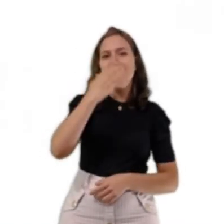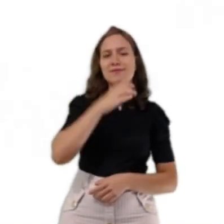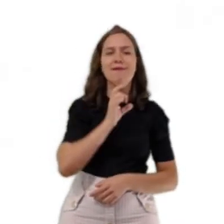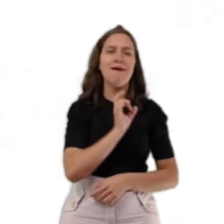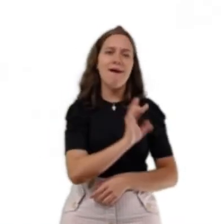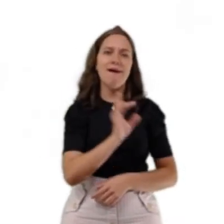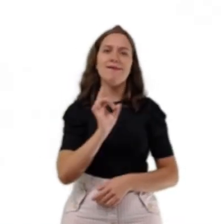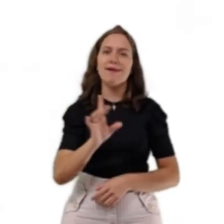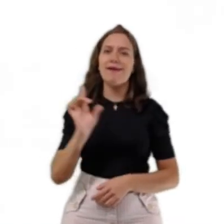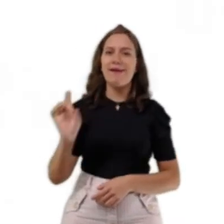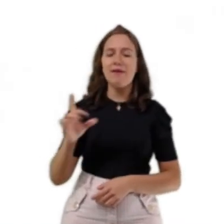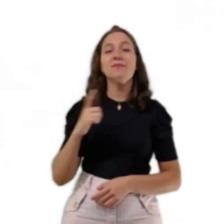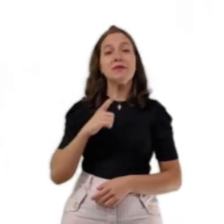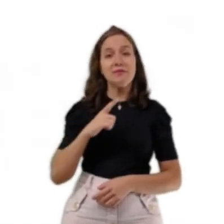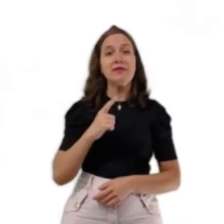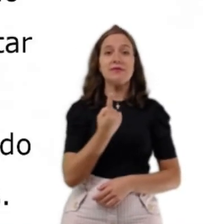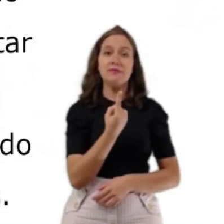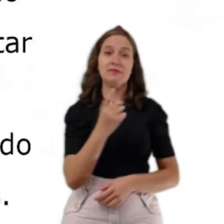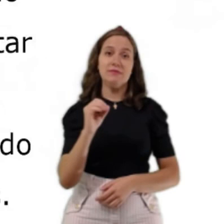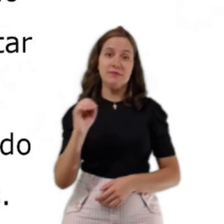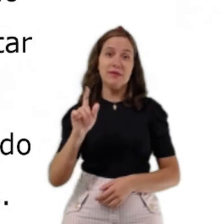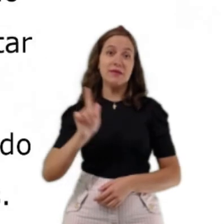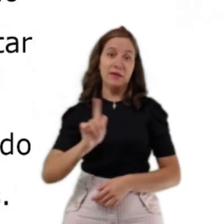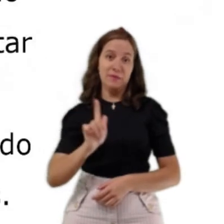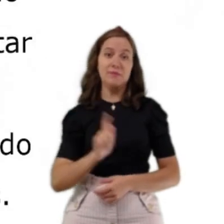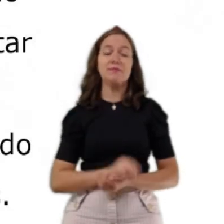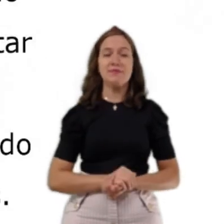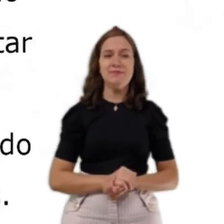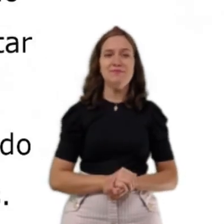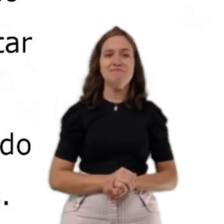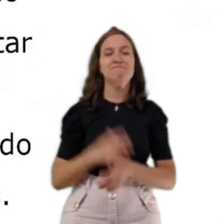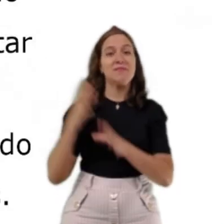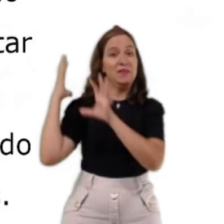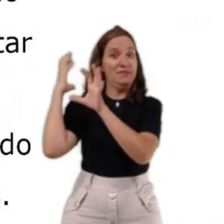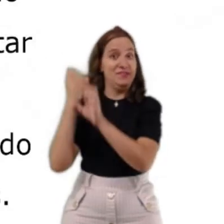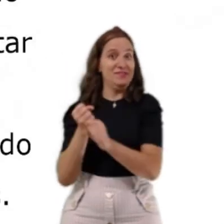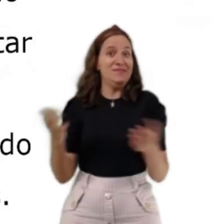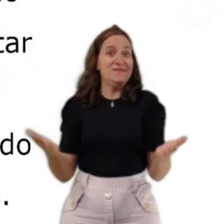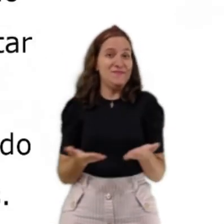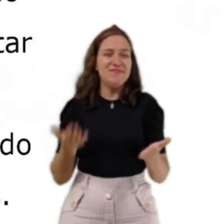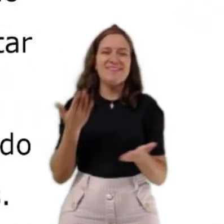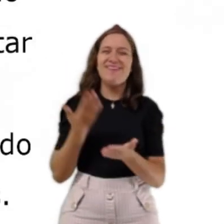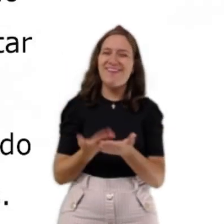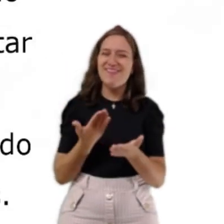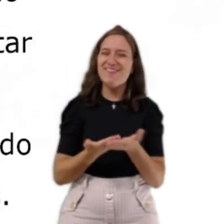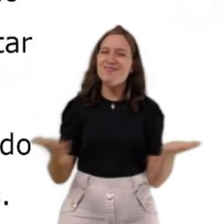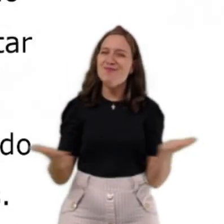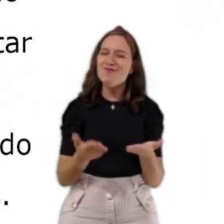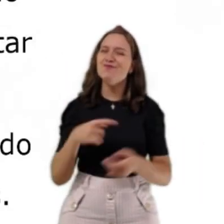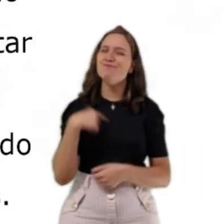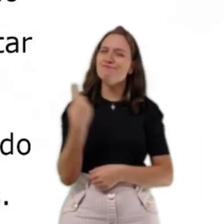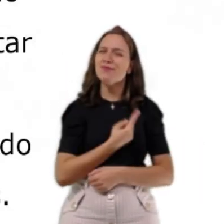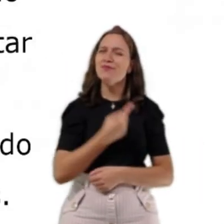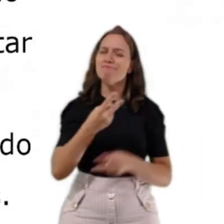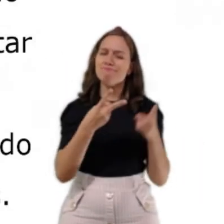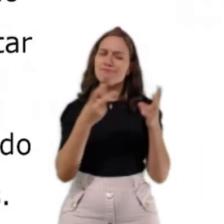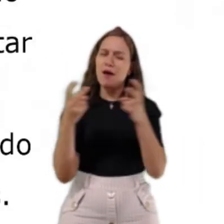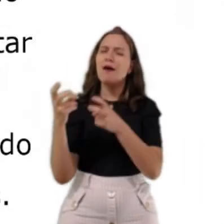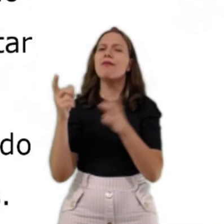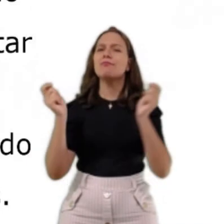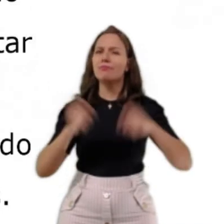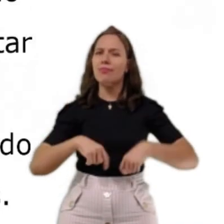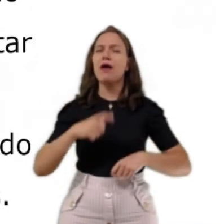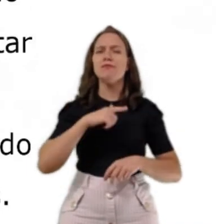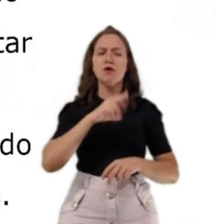representa 100 gramas na aula de hoje então nós percebemos a classificação de